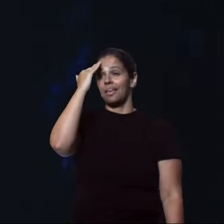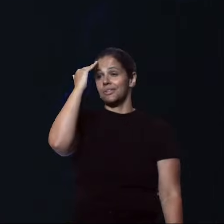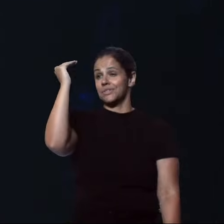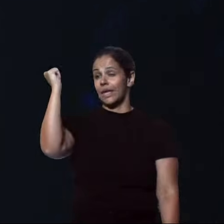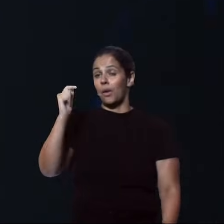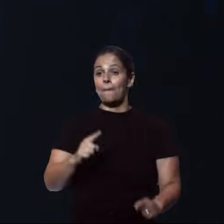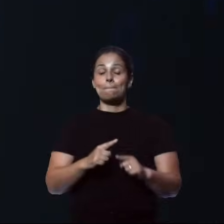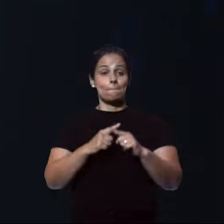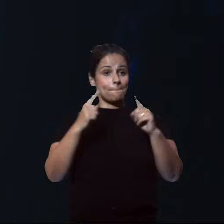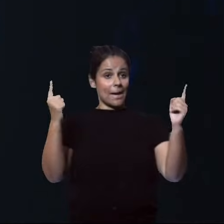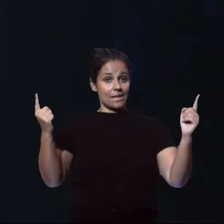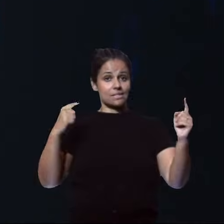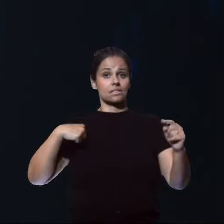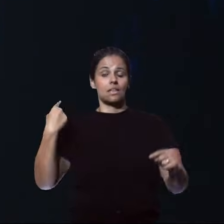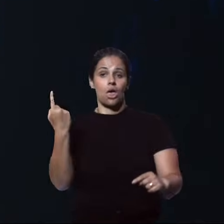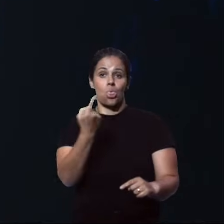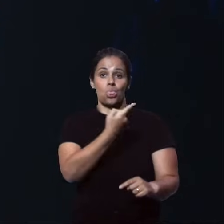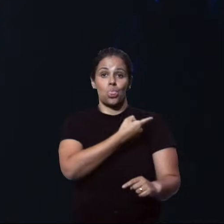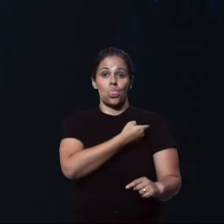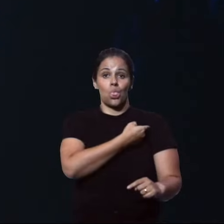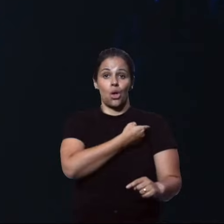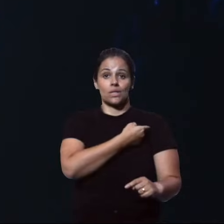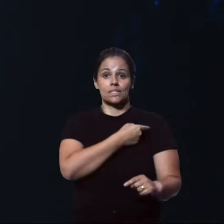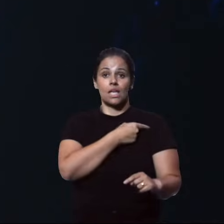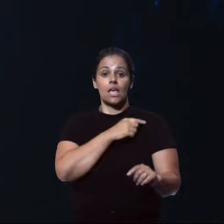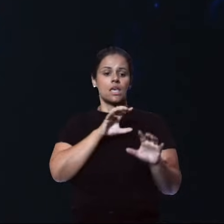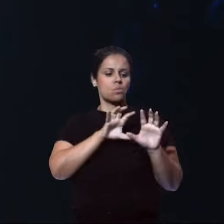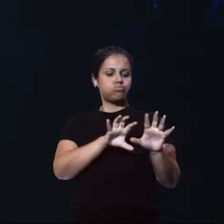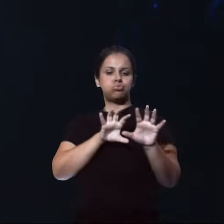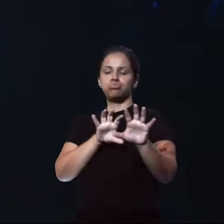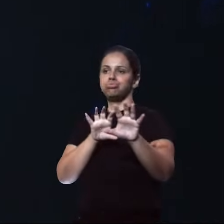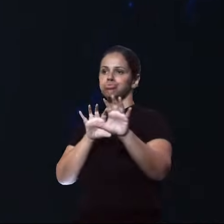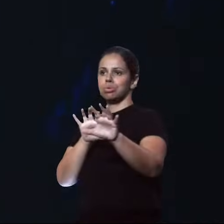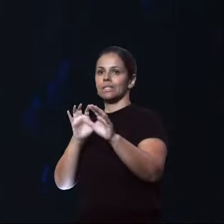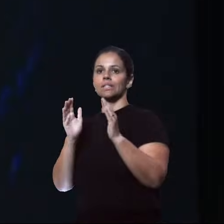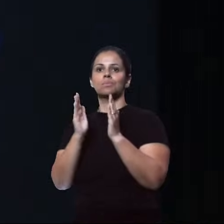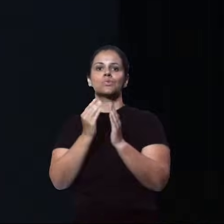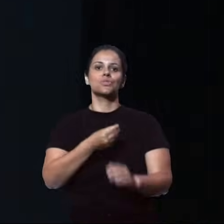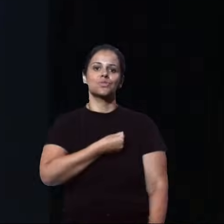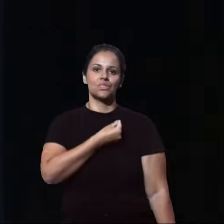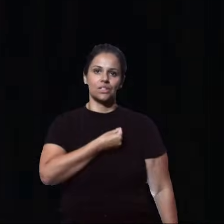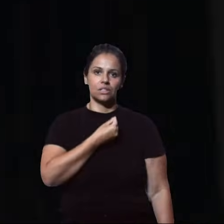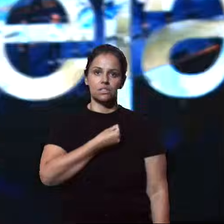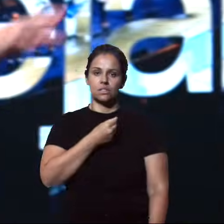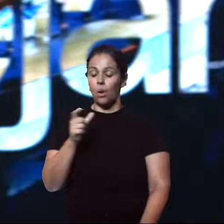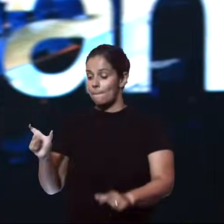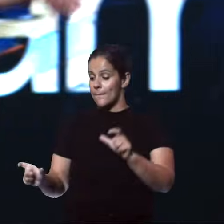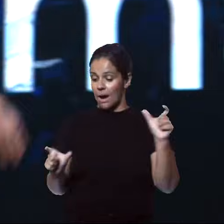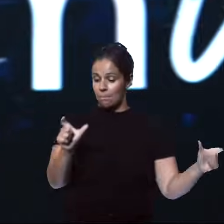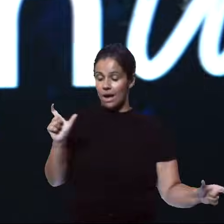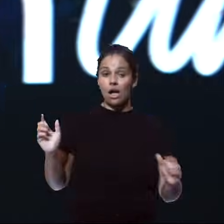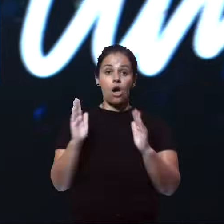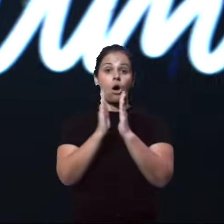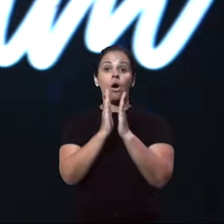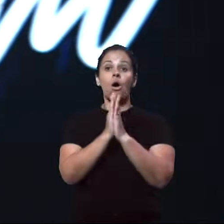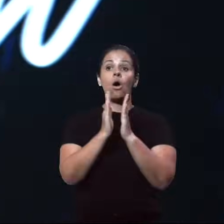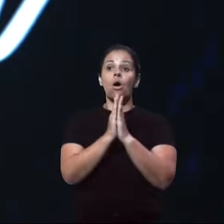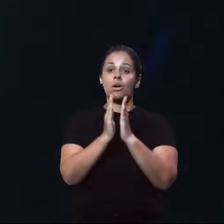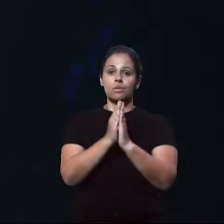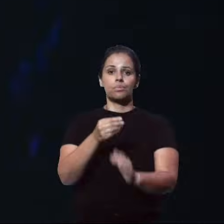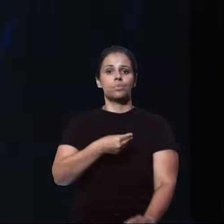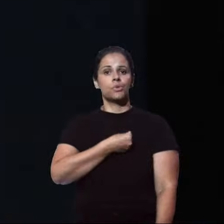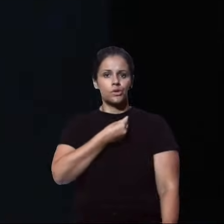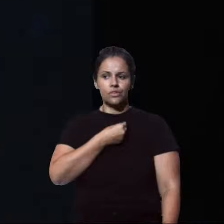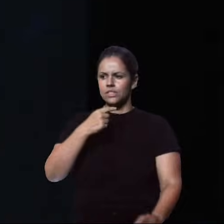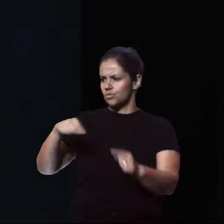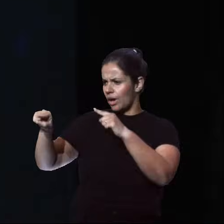gente ministra na vida uns dos outros. Você acredita nisso de verdade? Então começa a orar por quem está perto de você. Ministra em alguém que está perto.